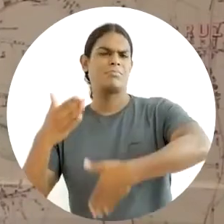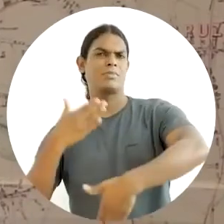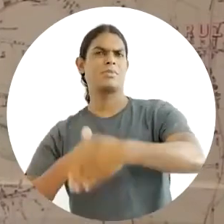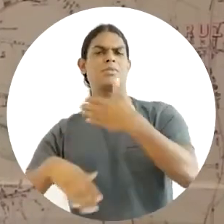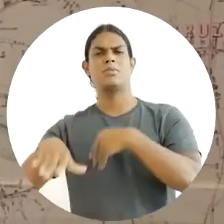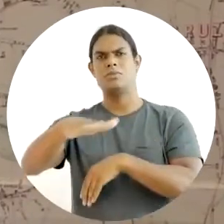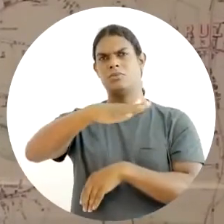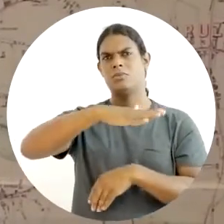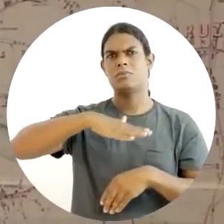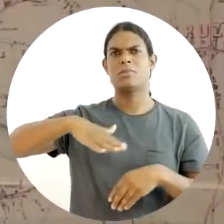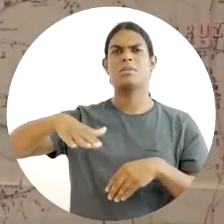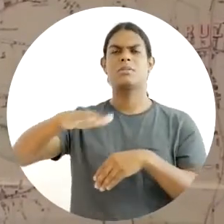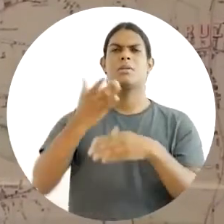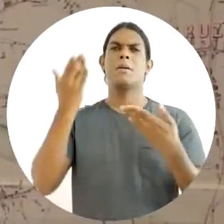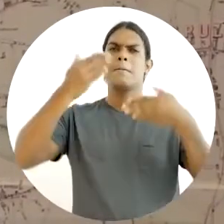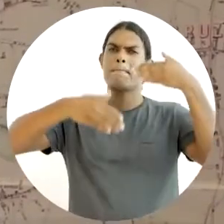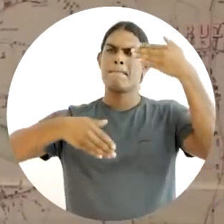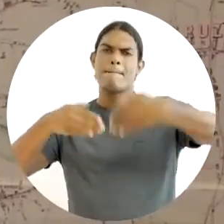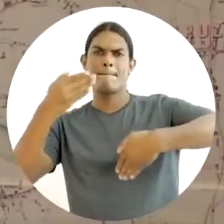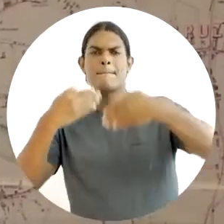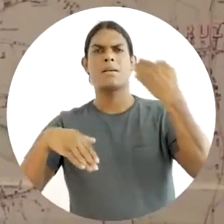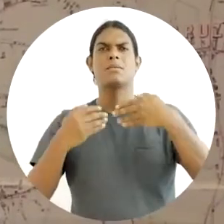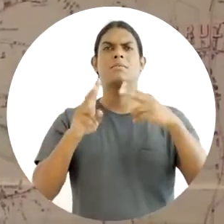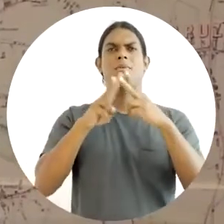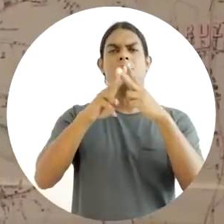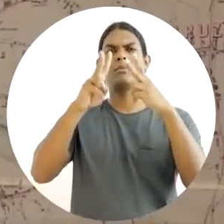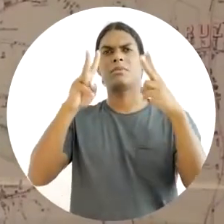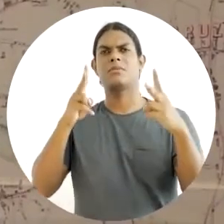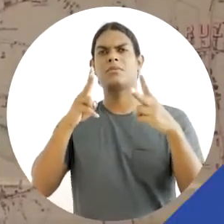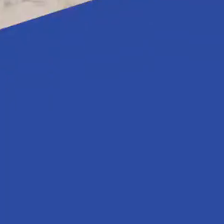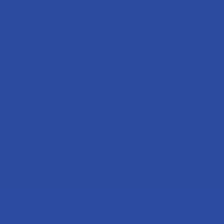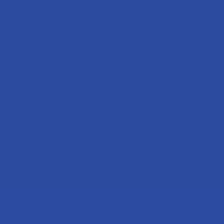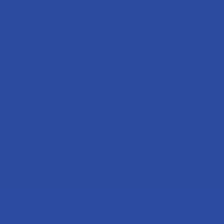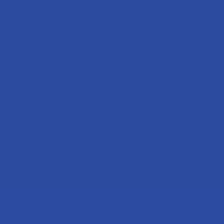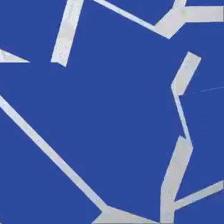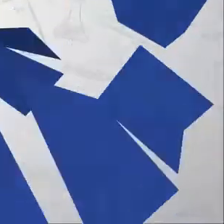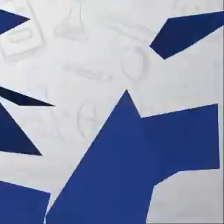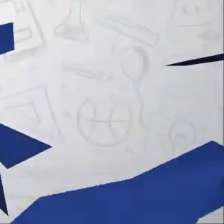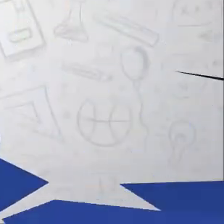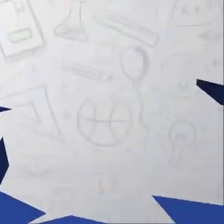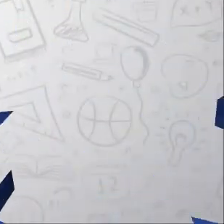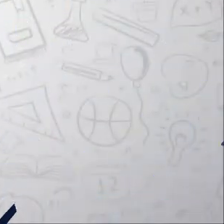ambiente virtual para que possam ter um melhor aprendizado.